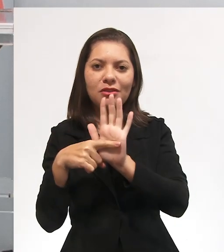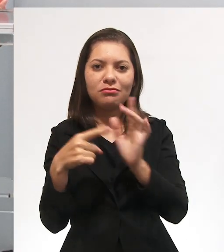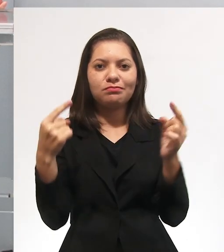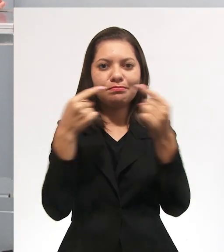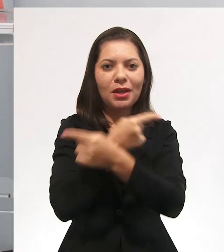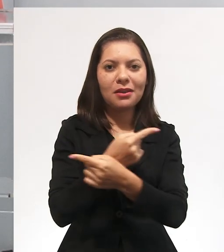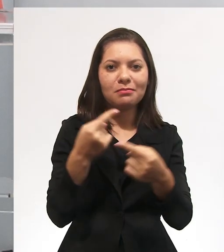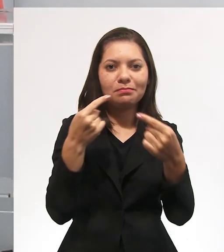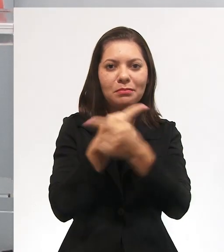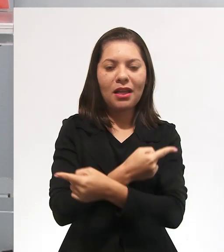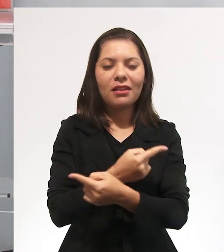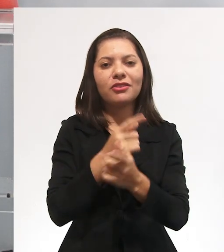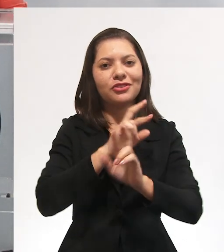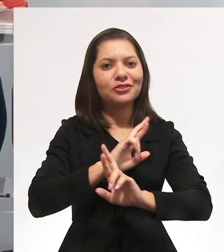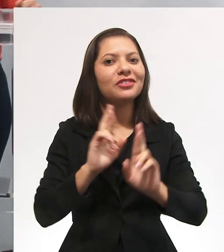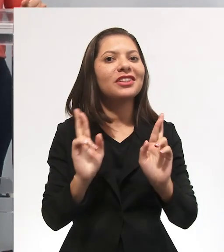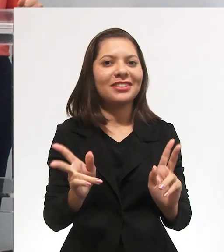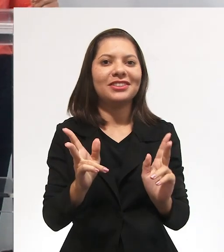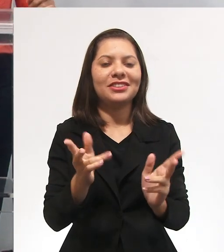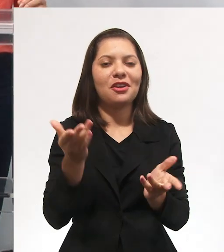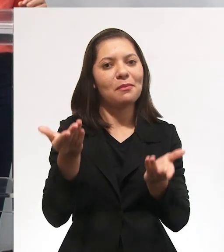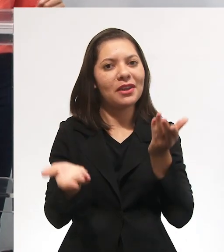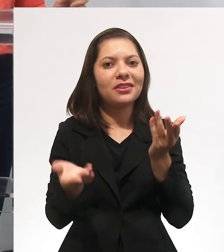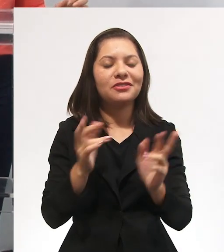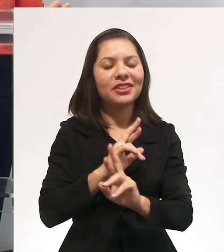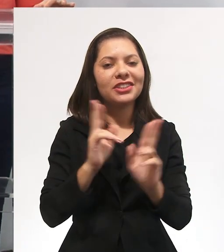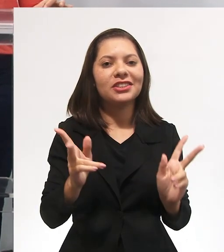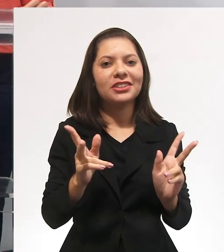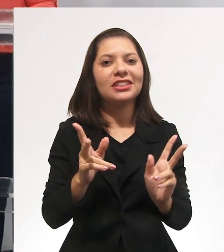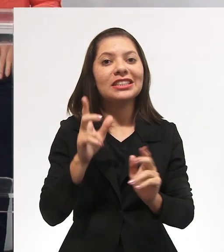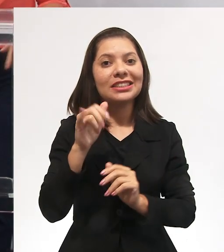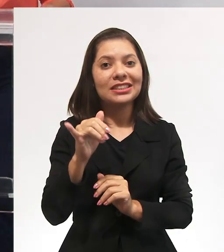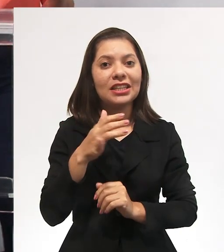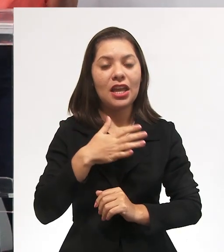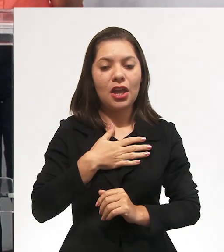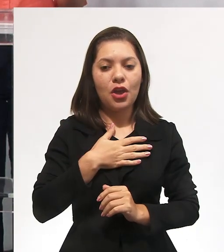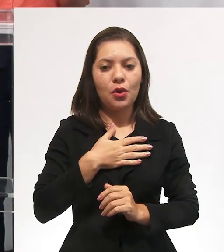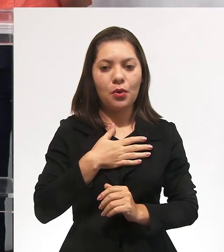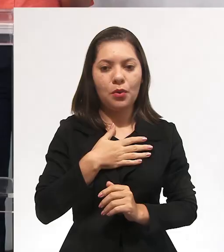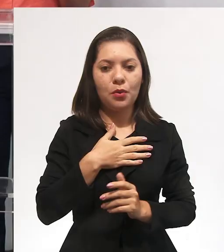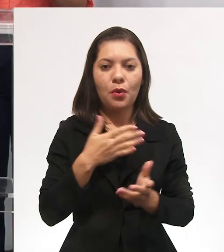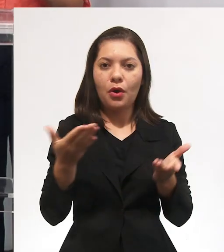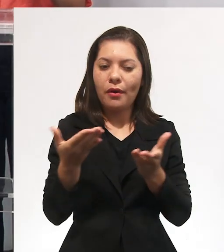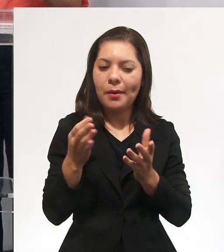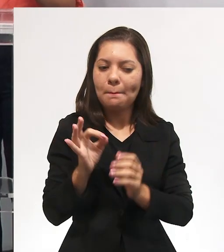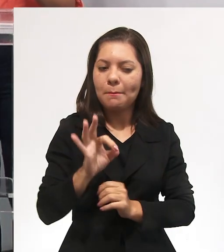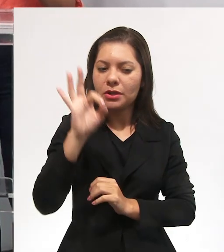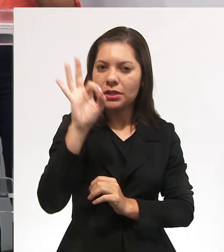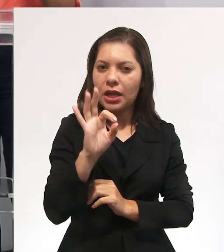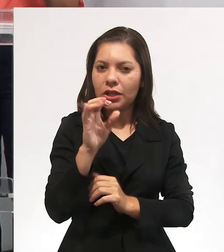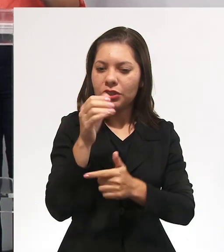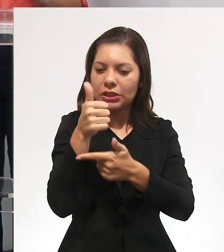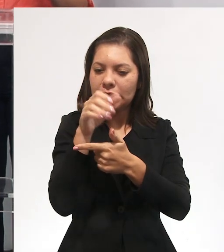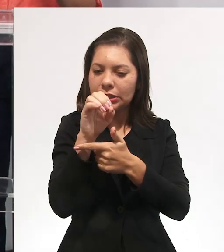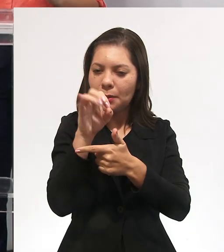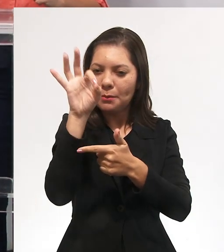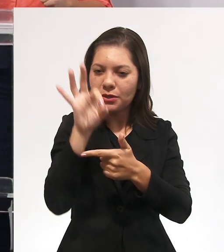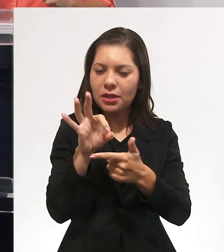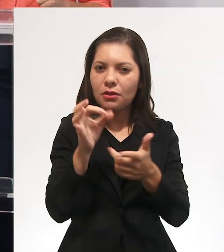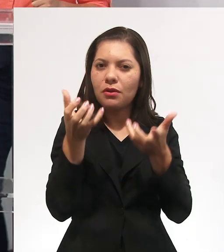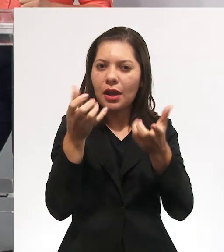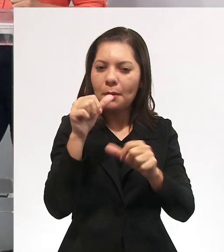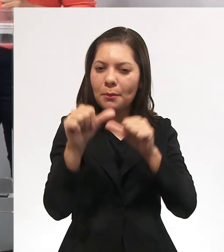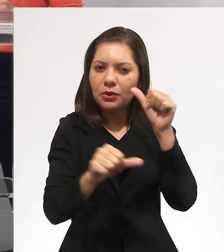essas relações nas operações matemáticas. Então, se eu estou indo para um caminho, eu estou aqui com a minha porcentagem, 15%, e eu